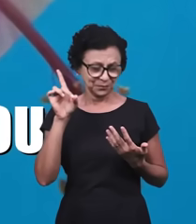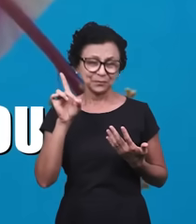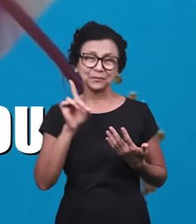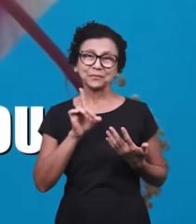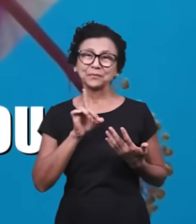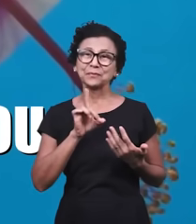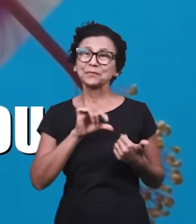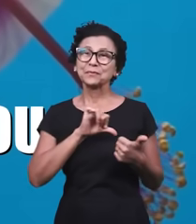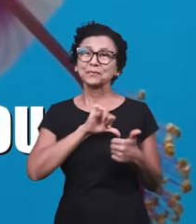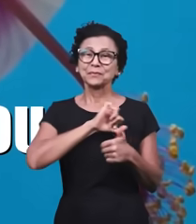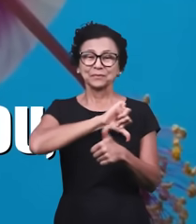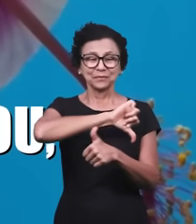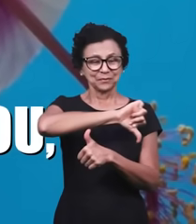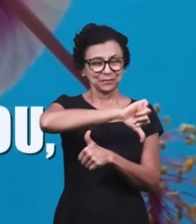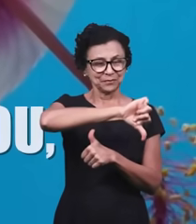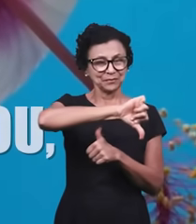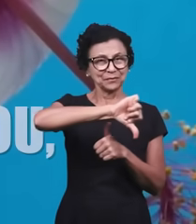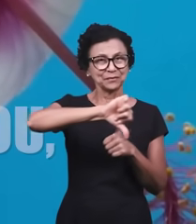me